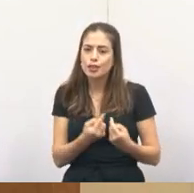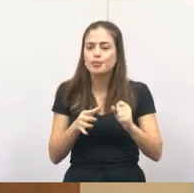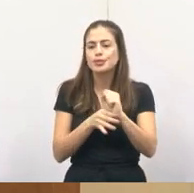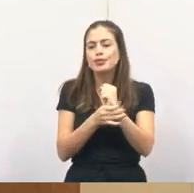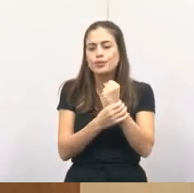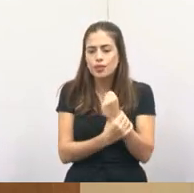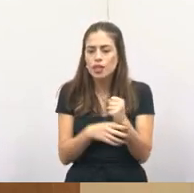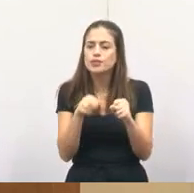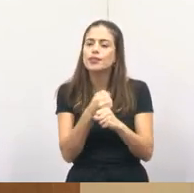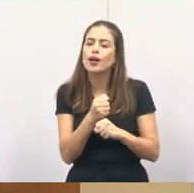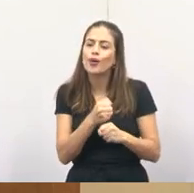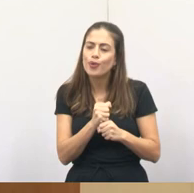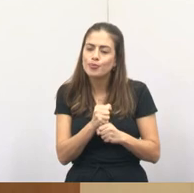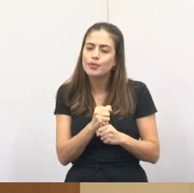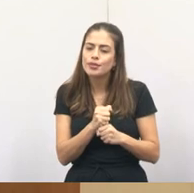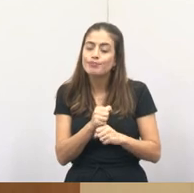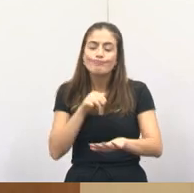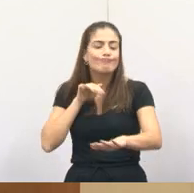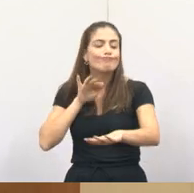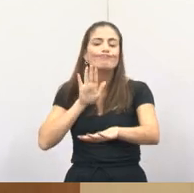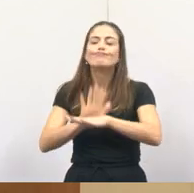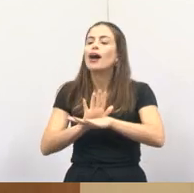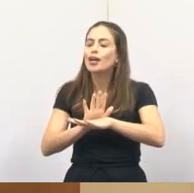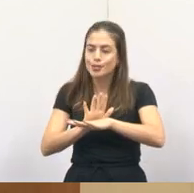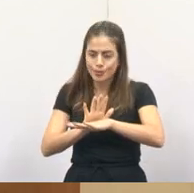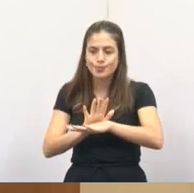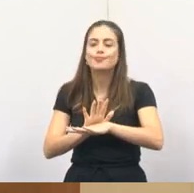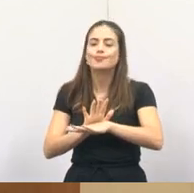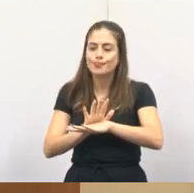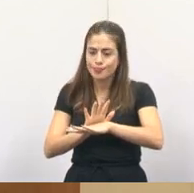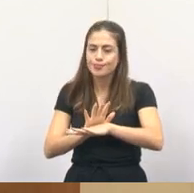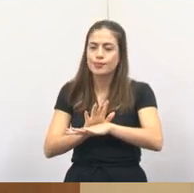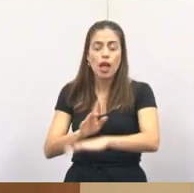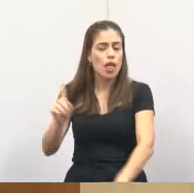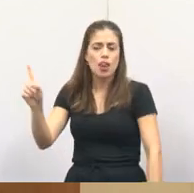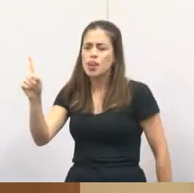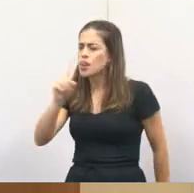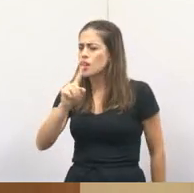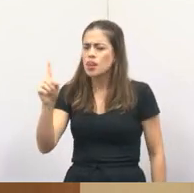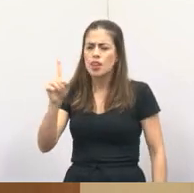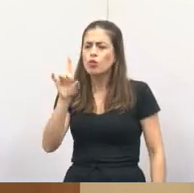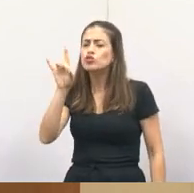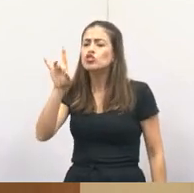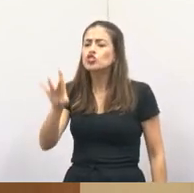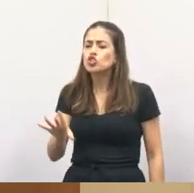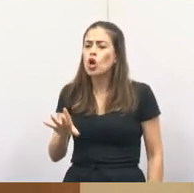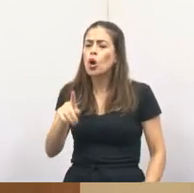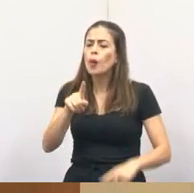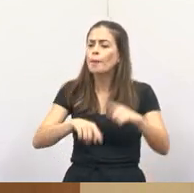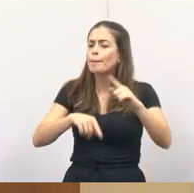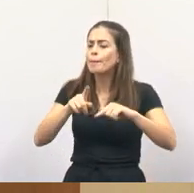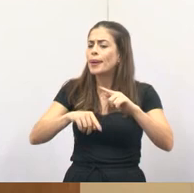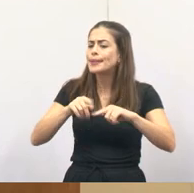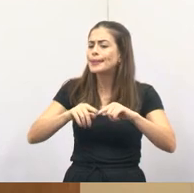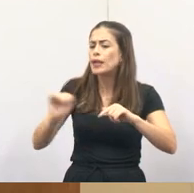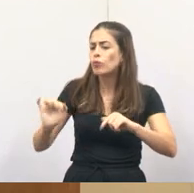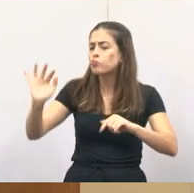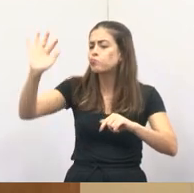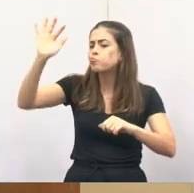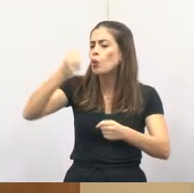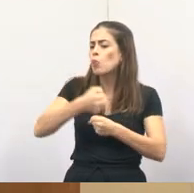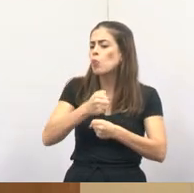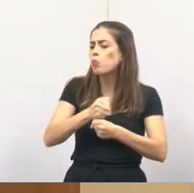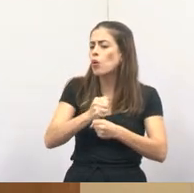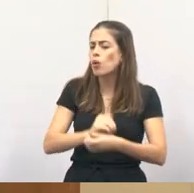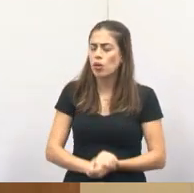esse custo que impactou na obra pública não é somente o aumento dos materiais